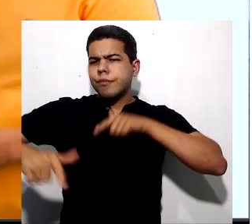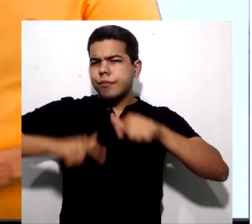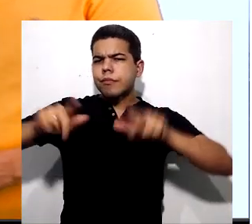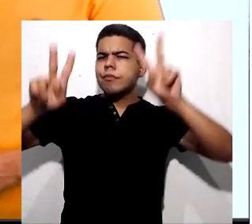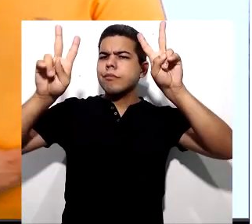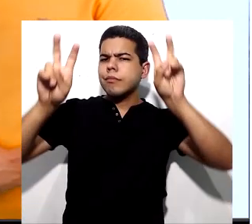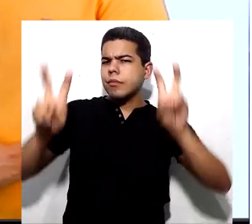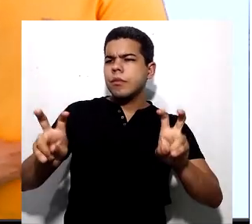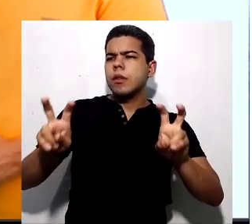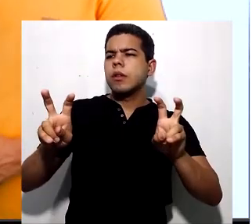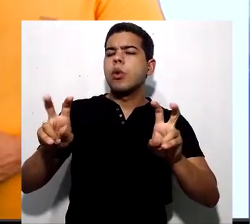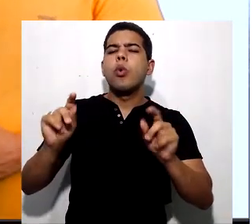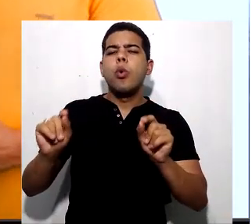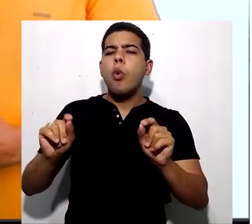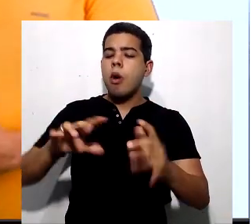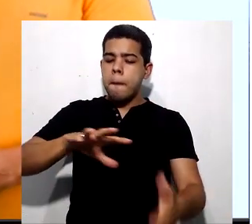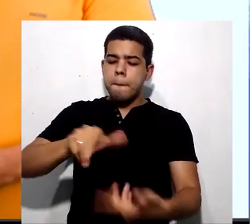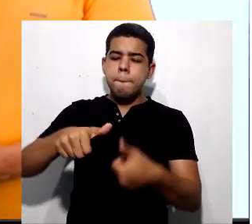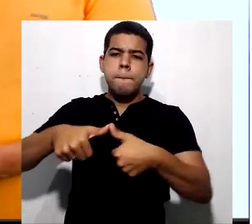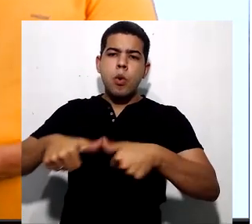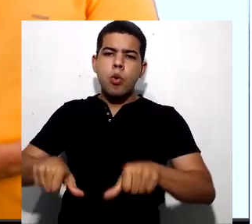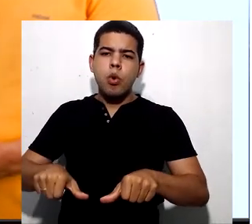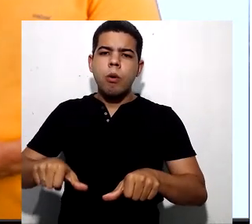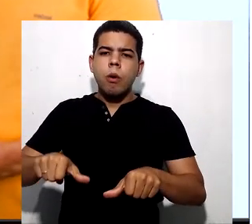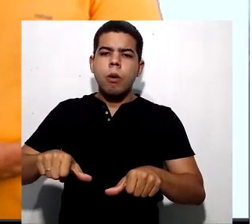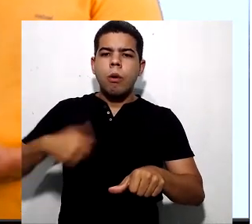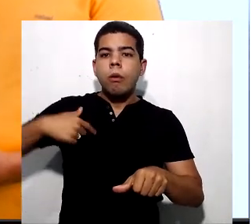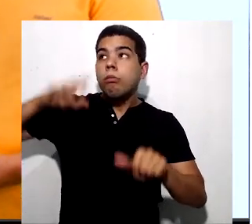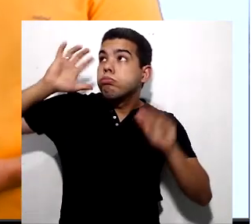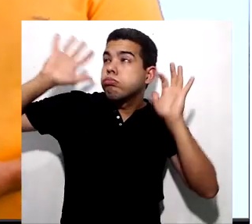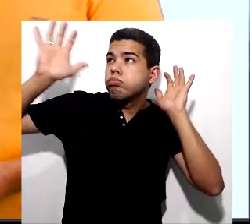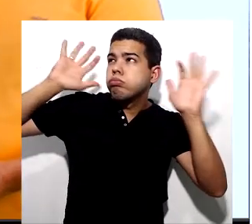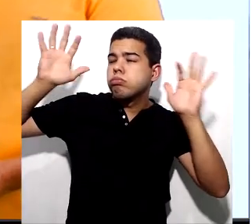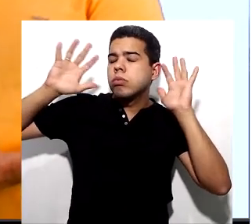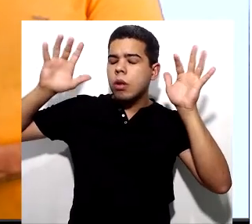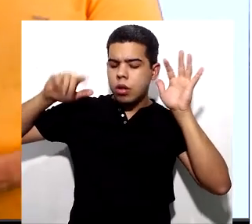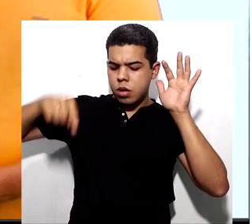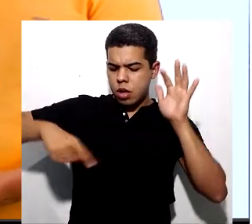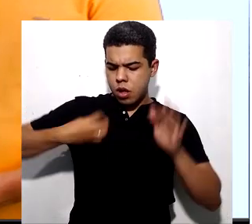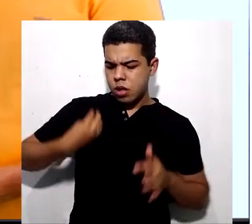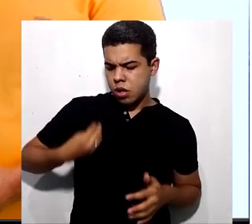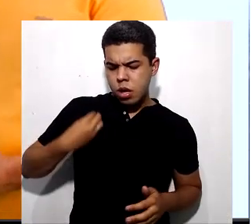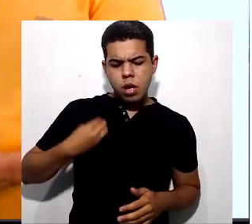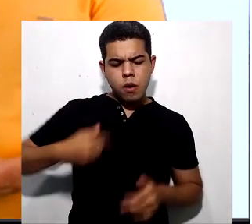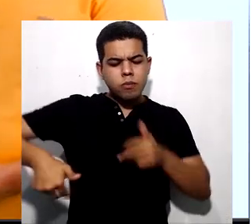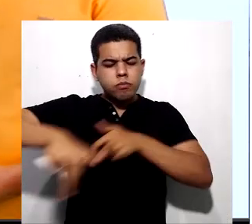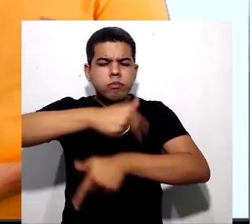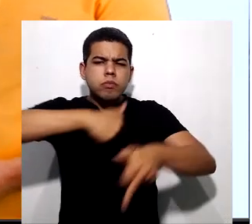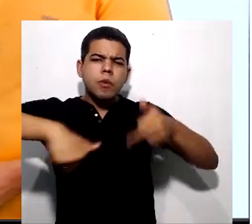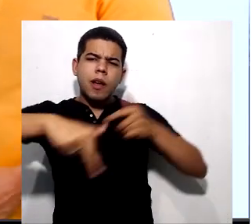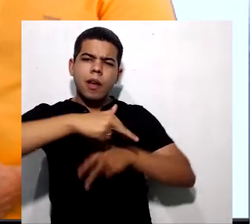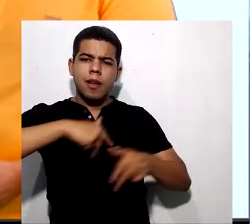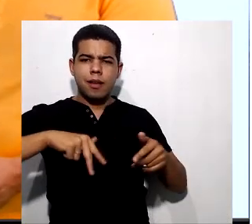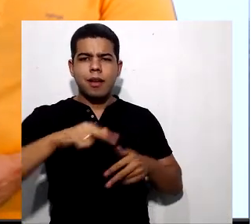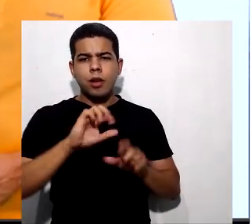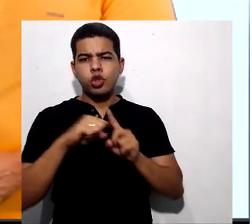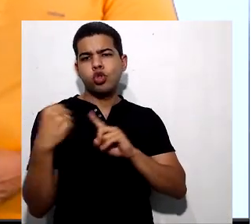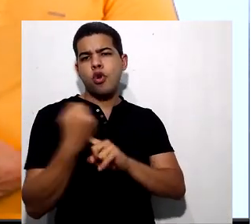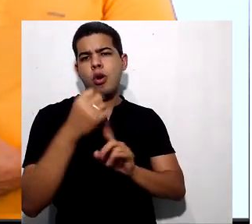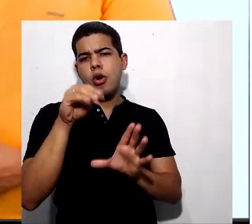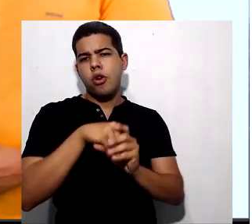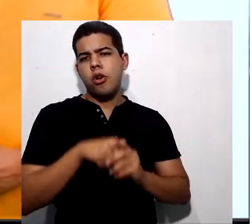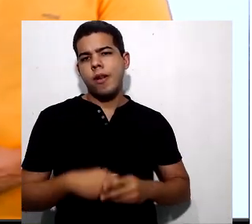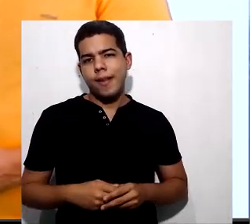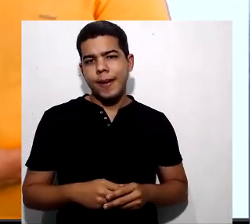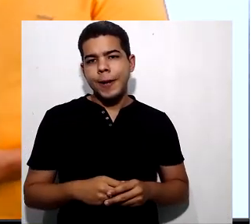O estar no mundo, as reflexões de estar aqui na Terra, que está aqui, viver em sociedade. Então